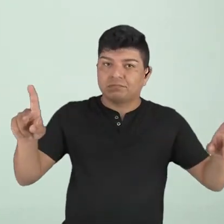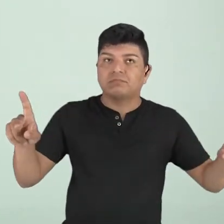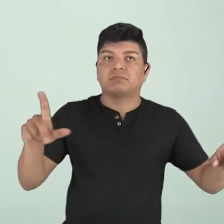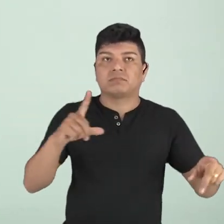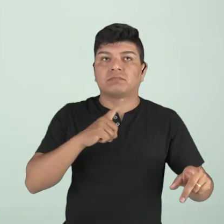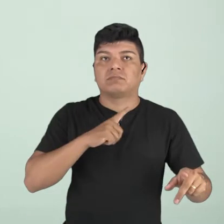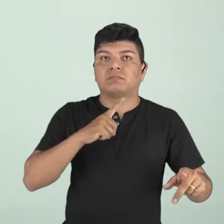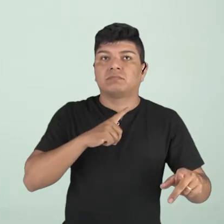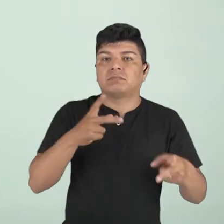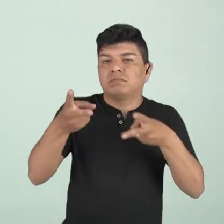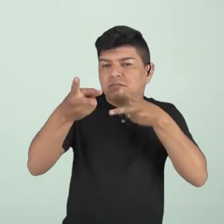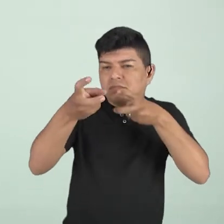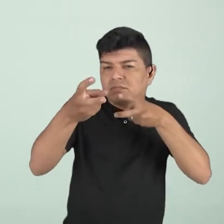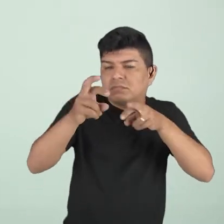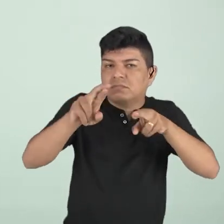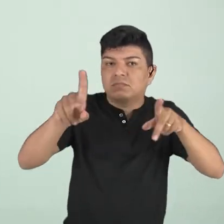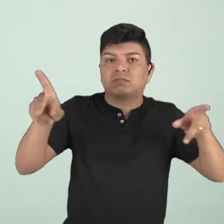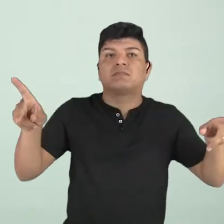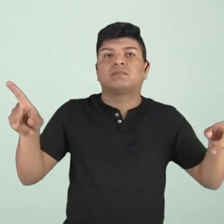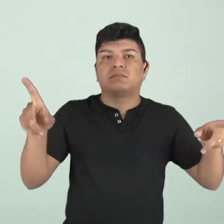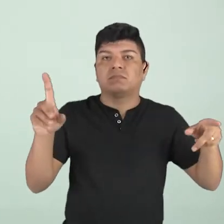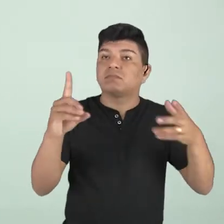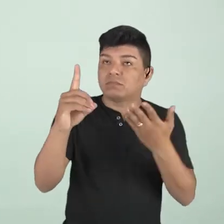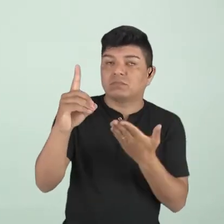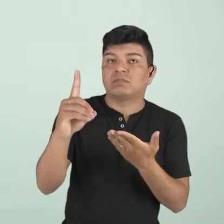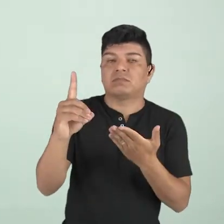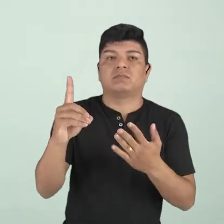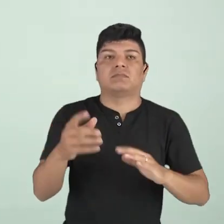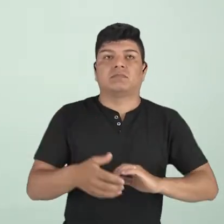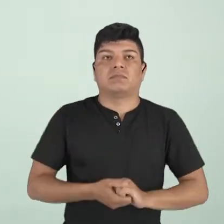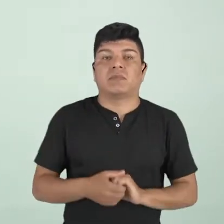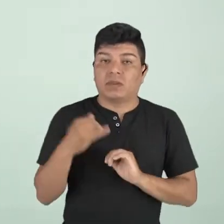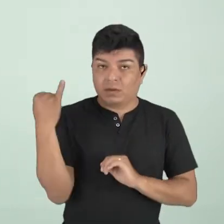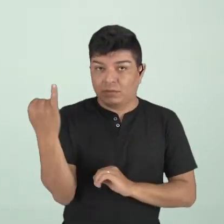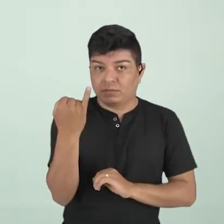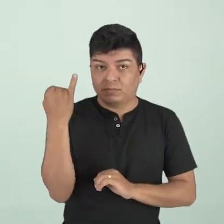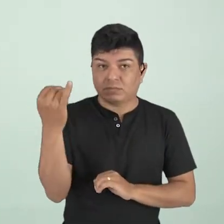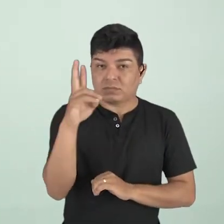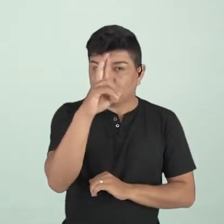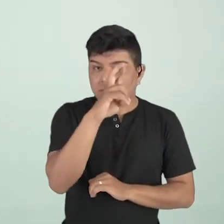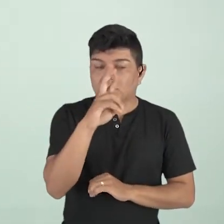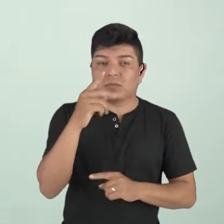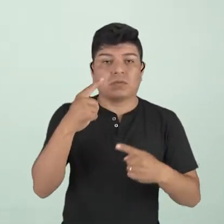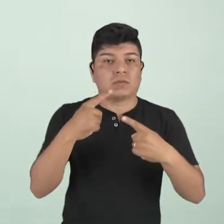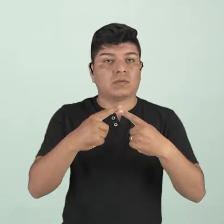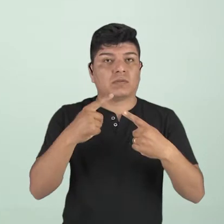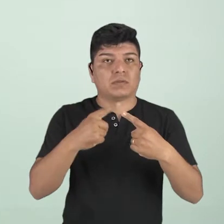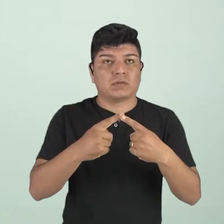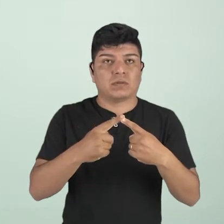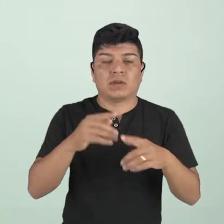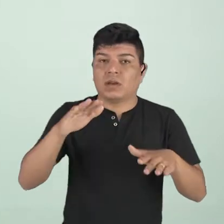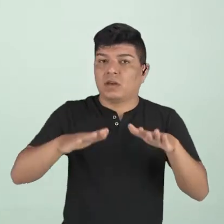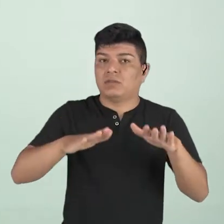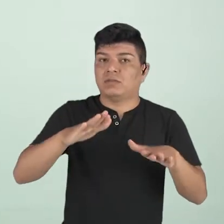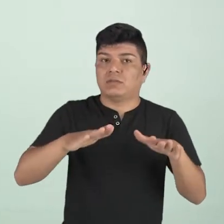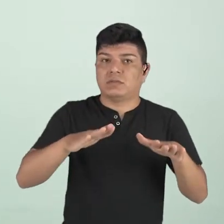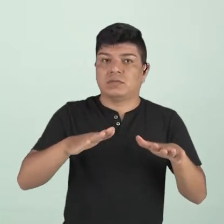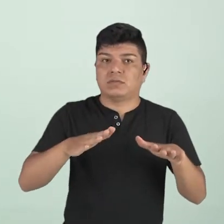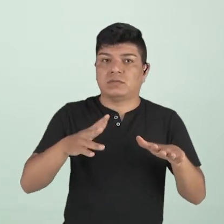têm concepções diferentes da divindade. Aliás, é importante essa observação, porque às vezes a